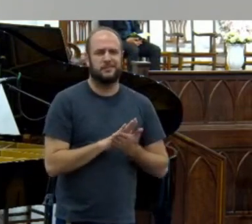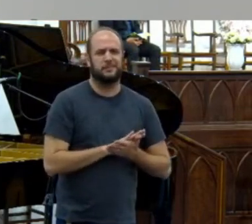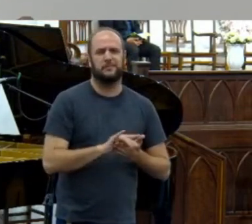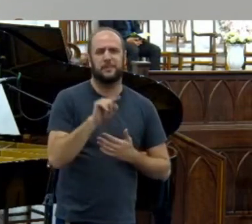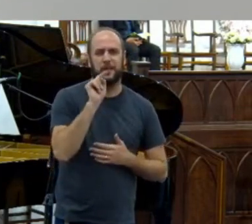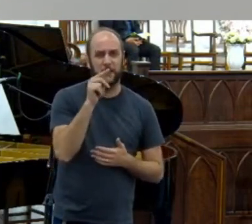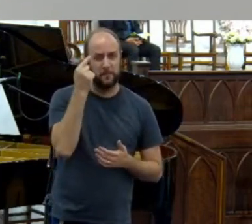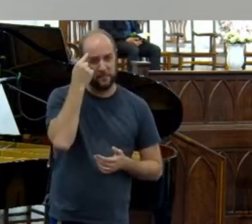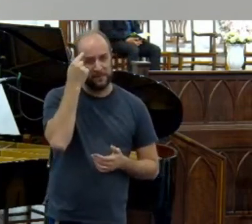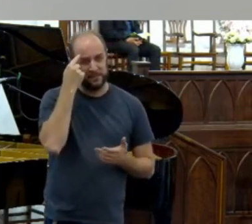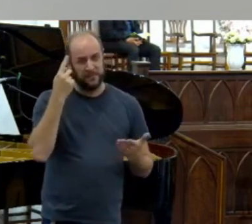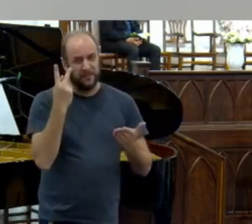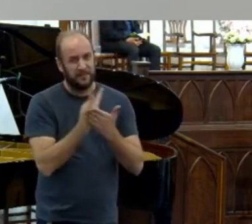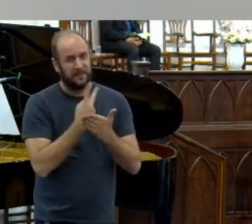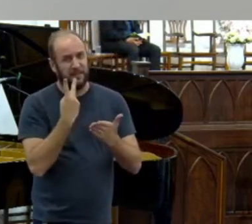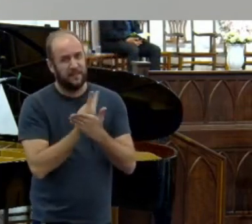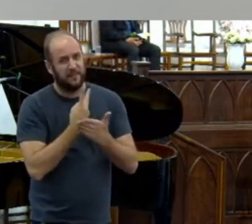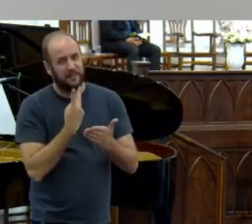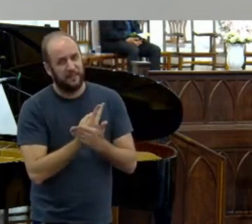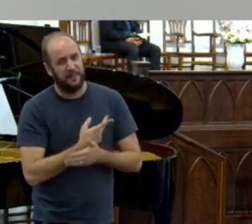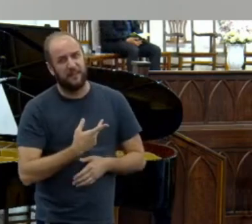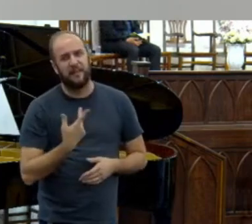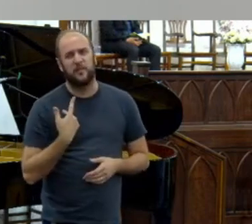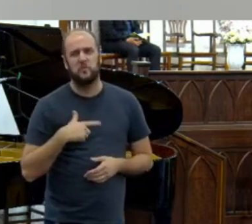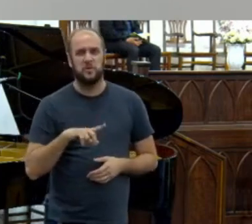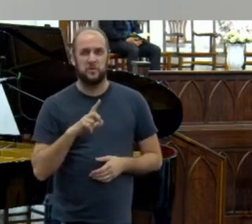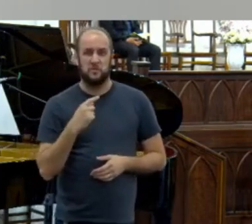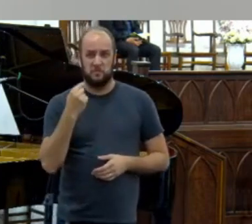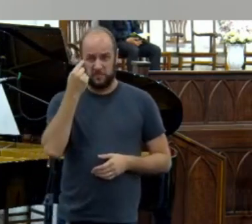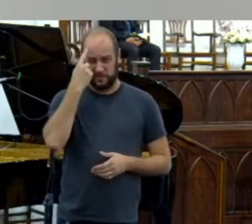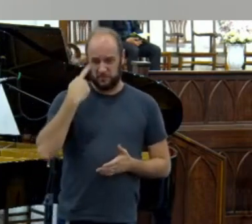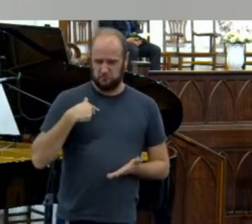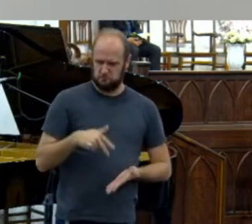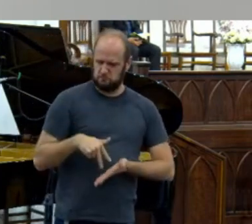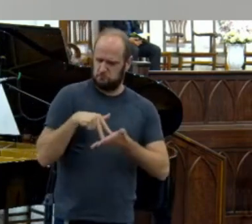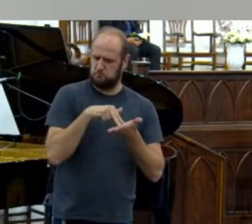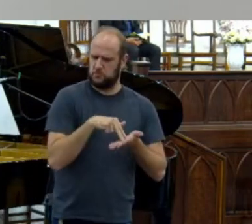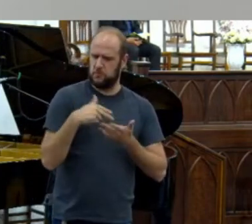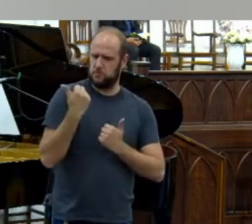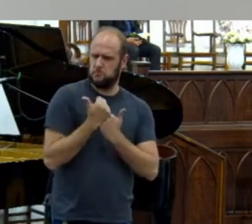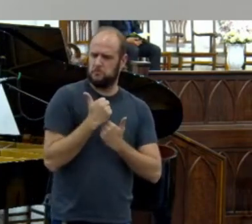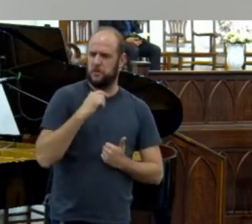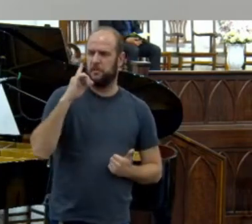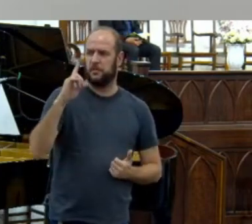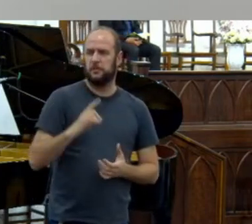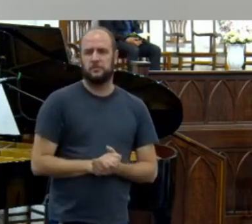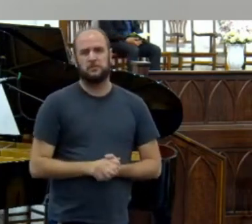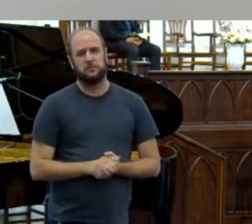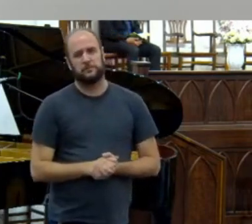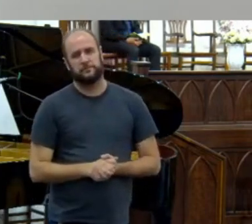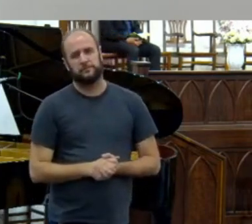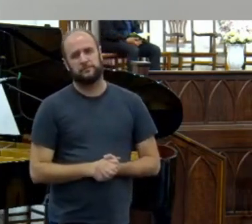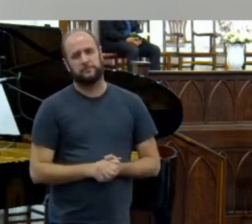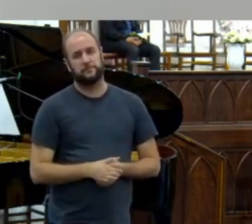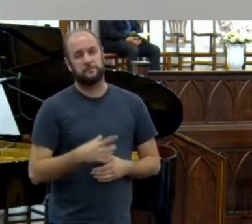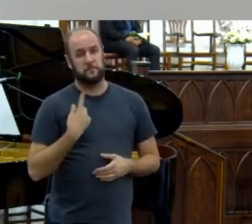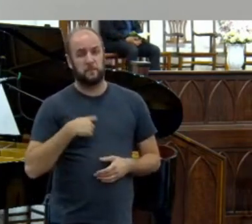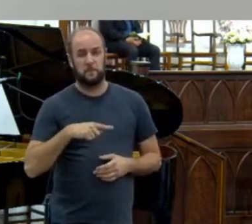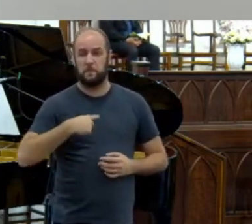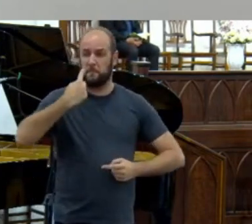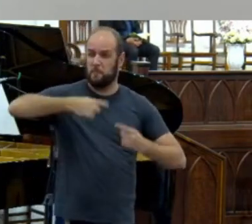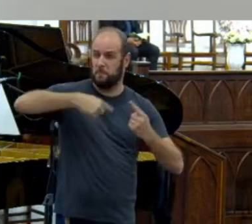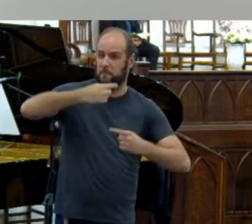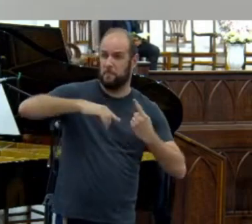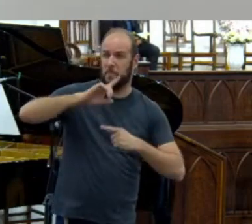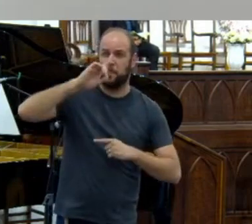pensa erroneamente e você acaba se colocando na posição de Deus. Quando criticamos o modus operandi